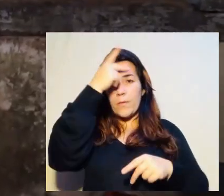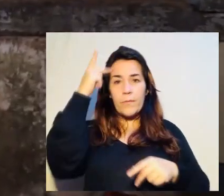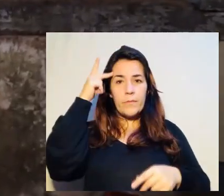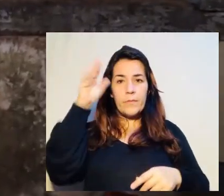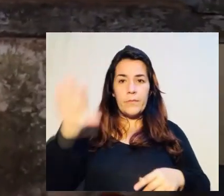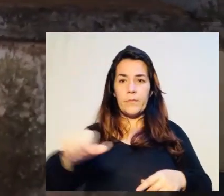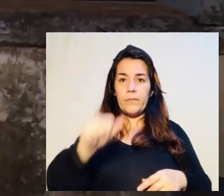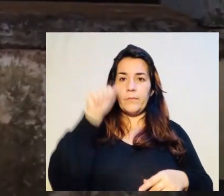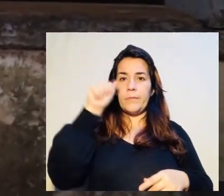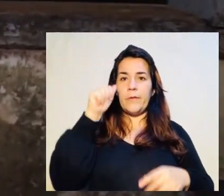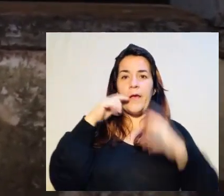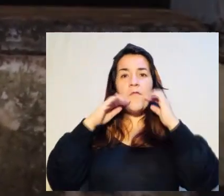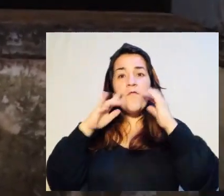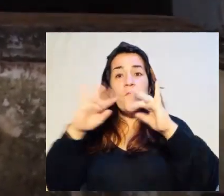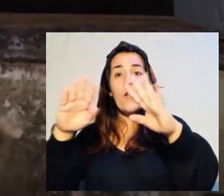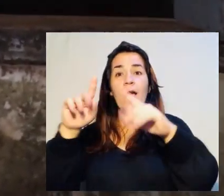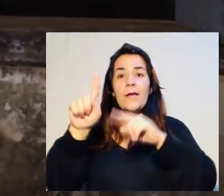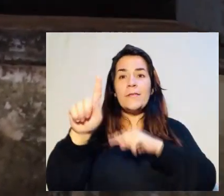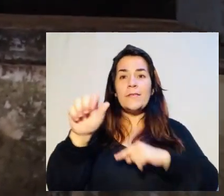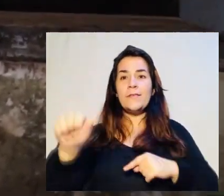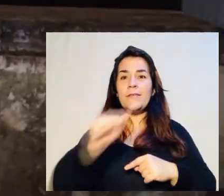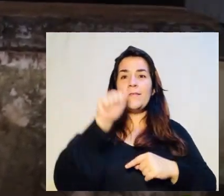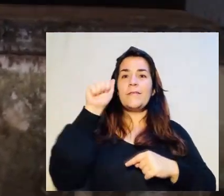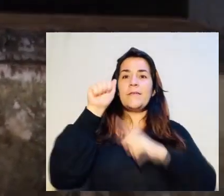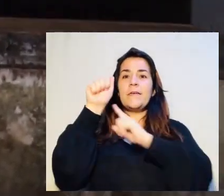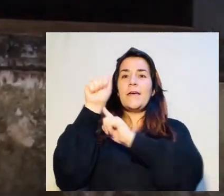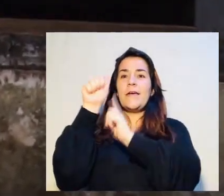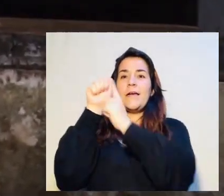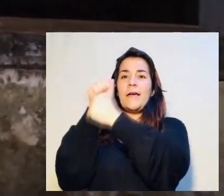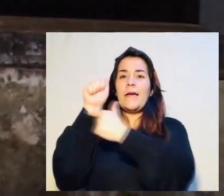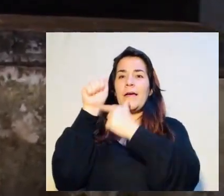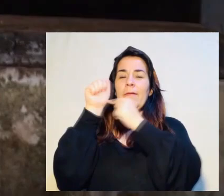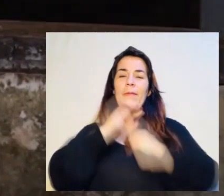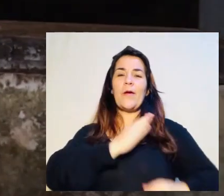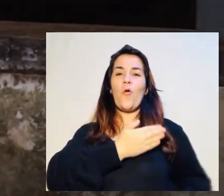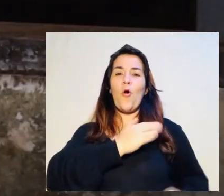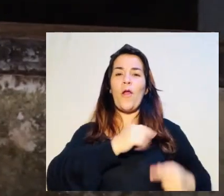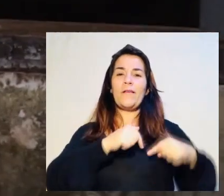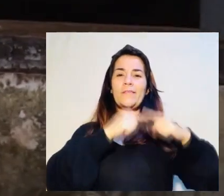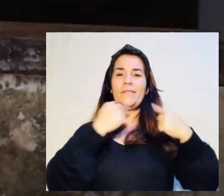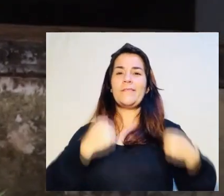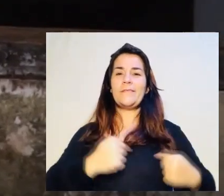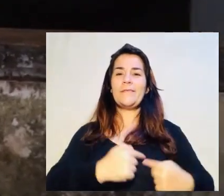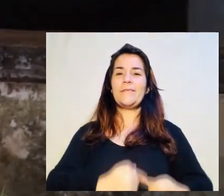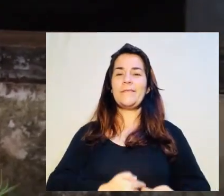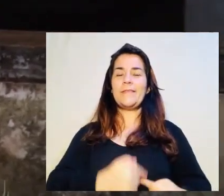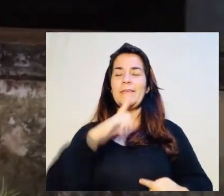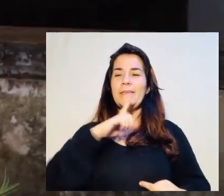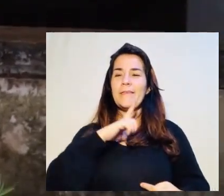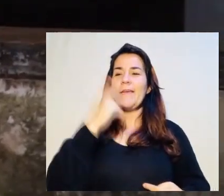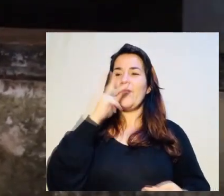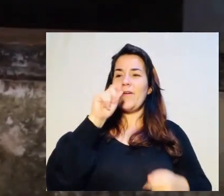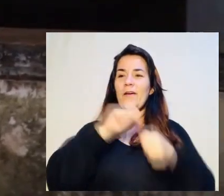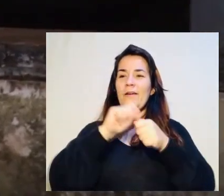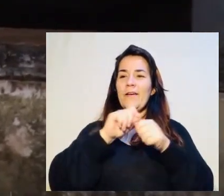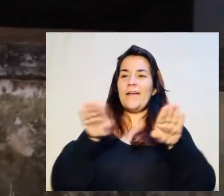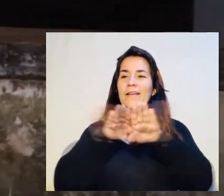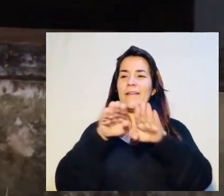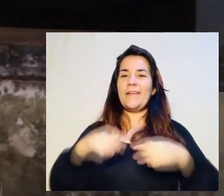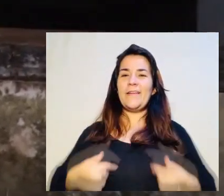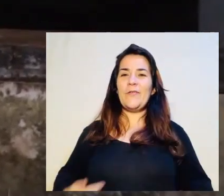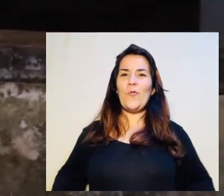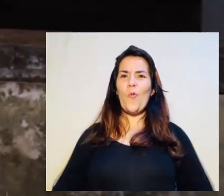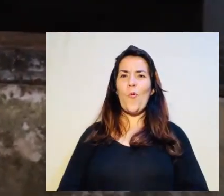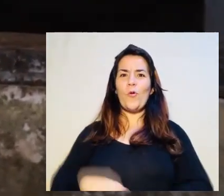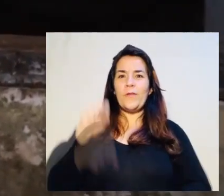o seu punho, reza as lendas, é do tamanho do seu coração. E para as pessoas que possuem útero, dizem